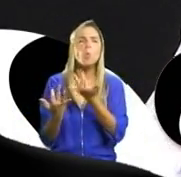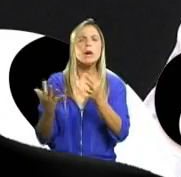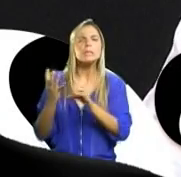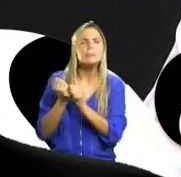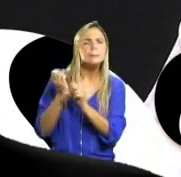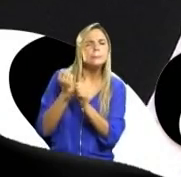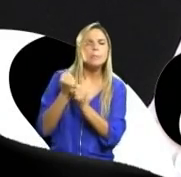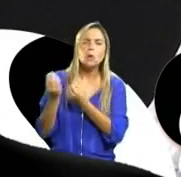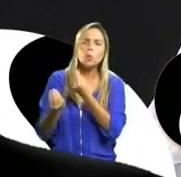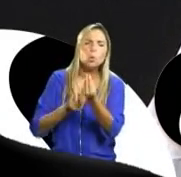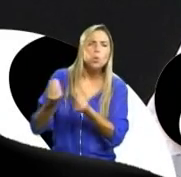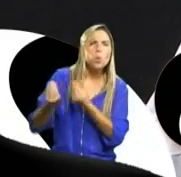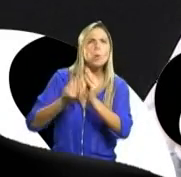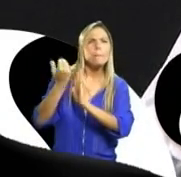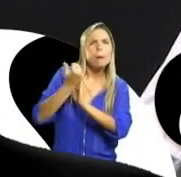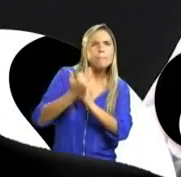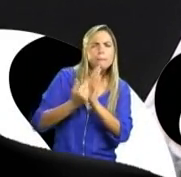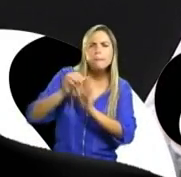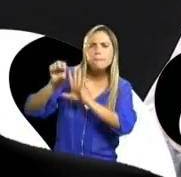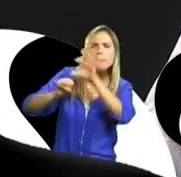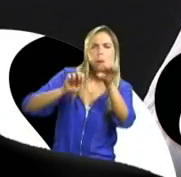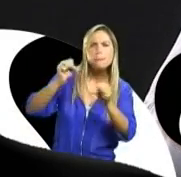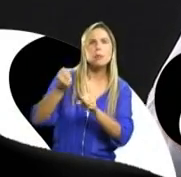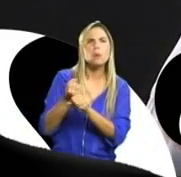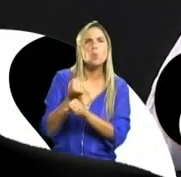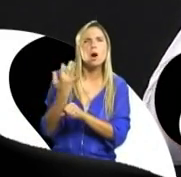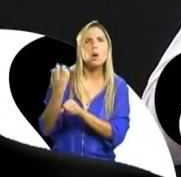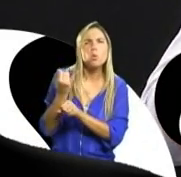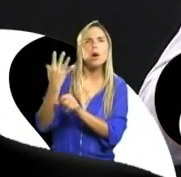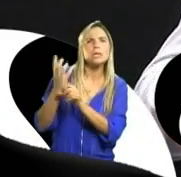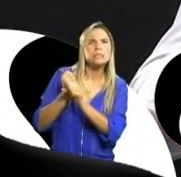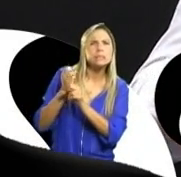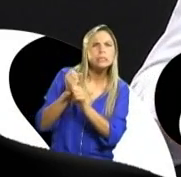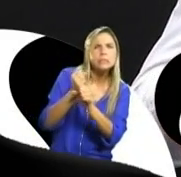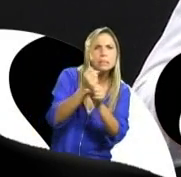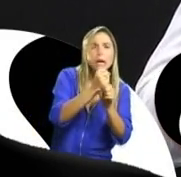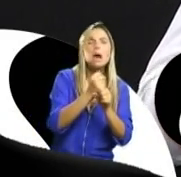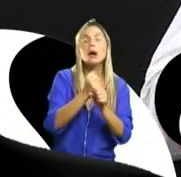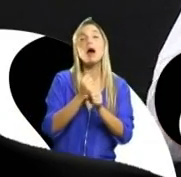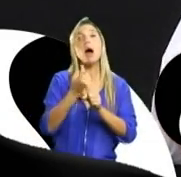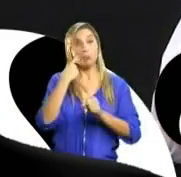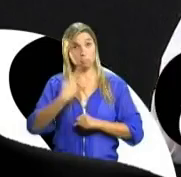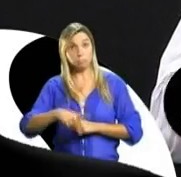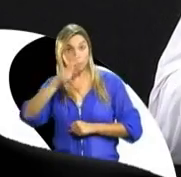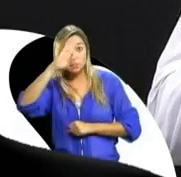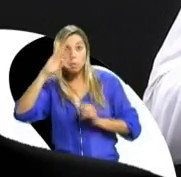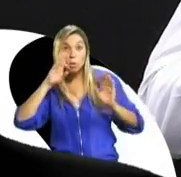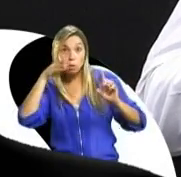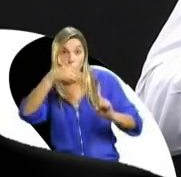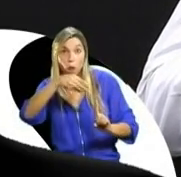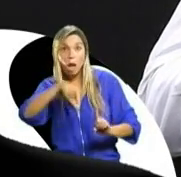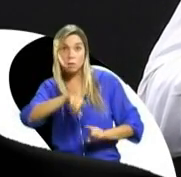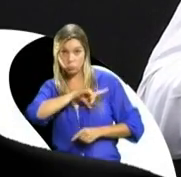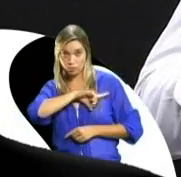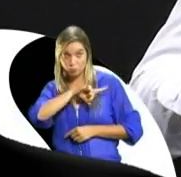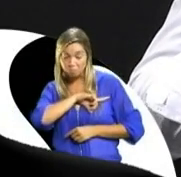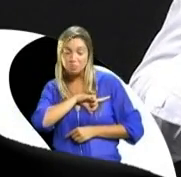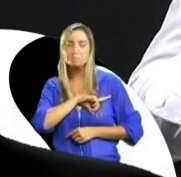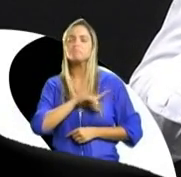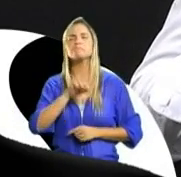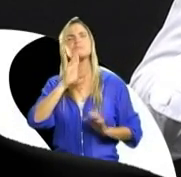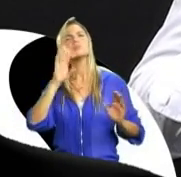temos alguns levantamentos, né, de dados infográficos aqui da região, e principalmente de Divinópolis especificamente, e o que nós